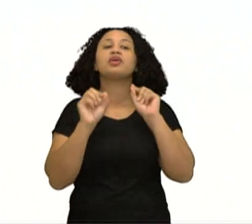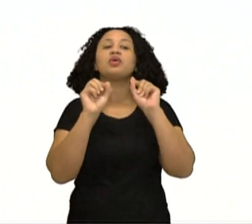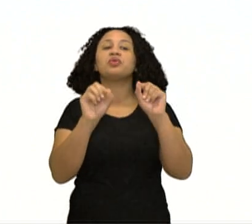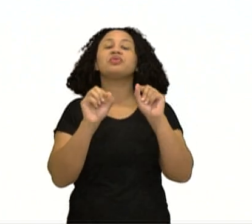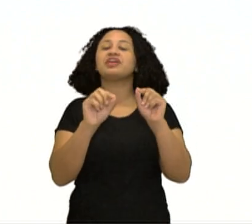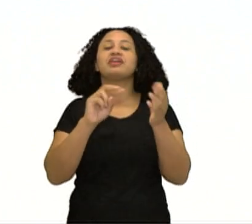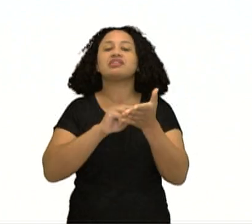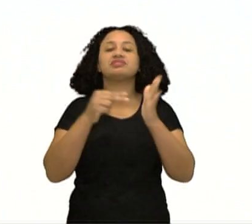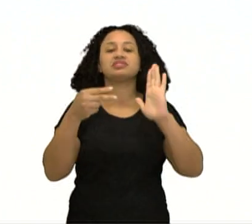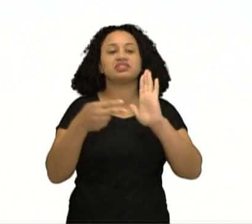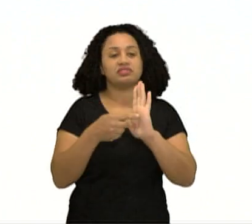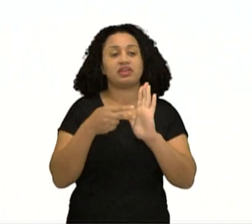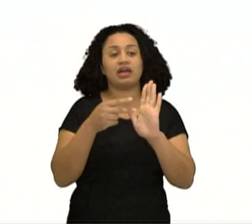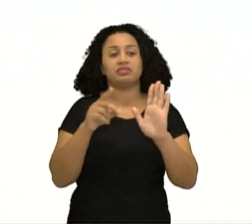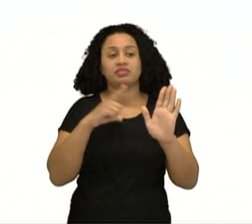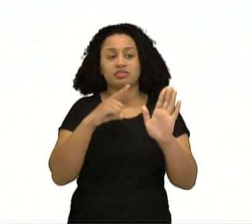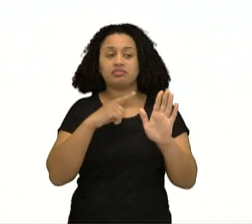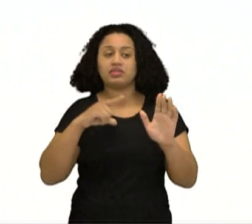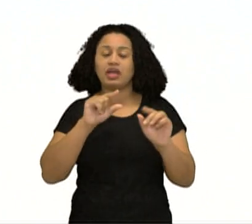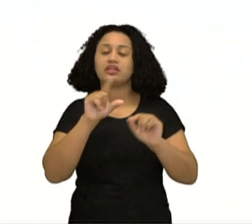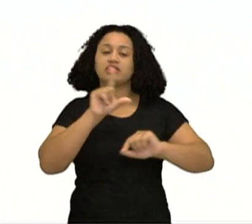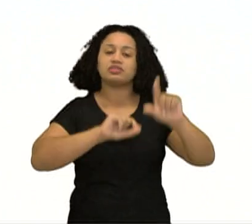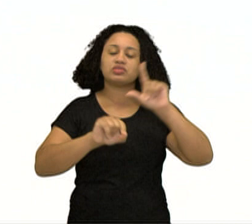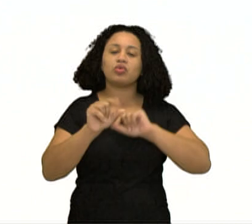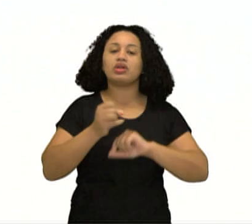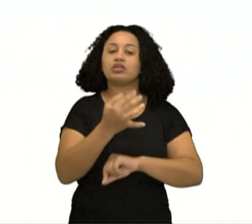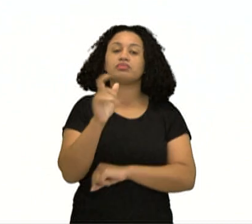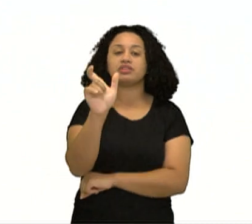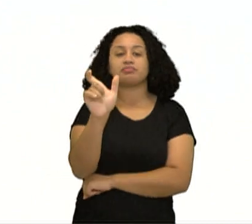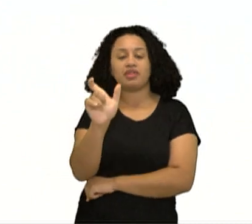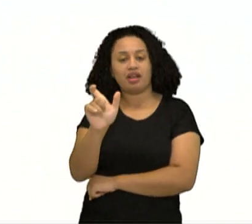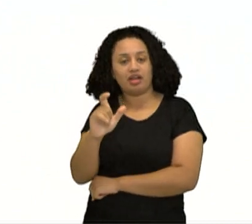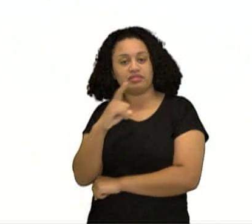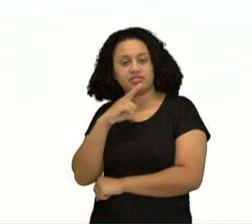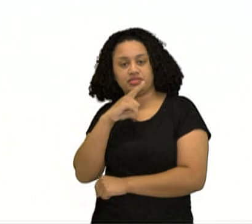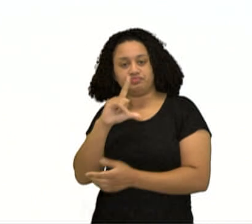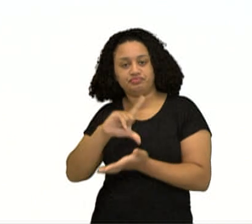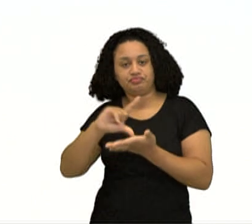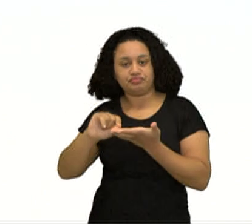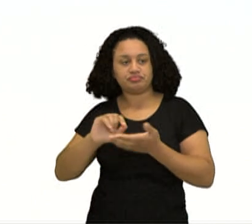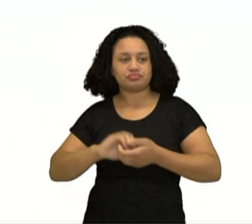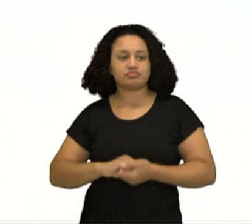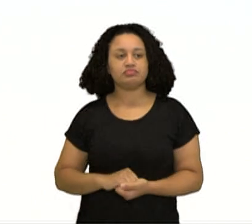de sentido decorrente da escolha de determinadas palavras.